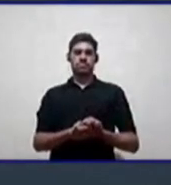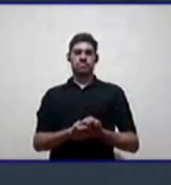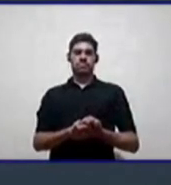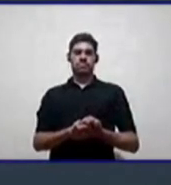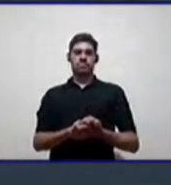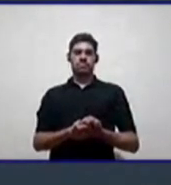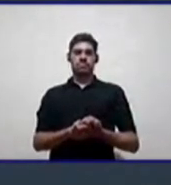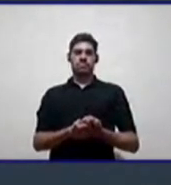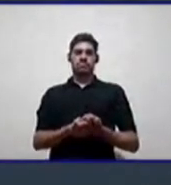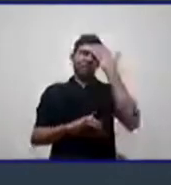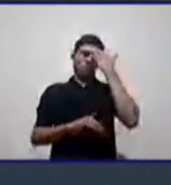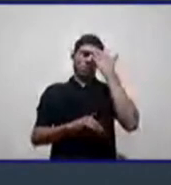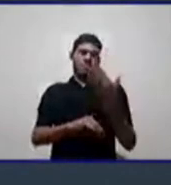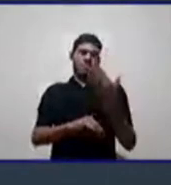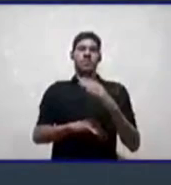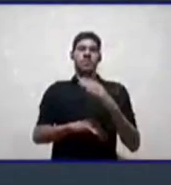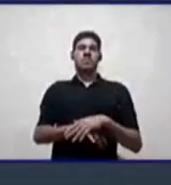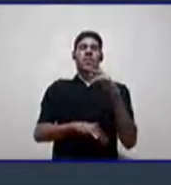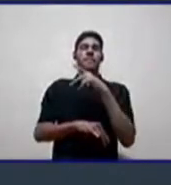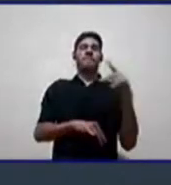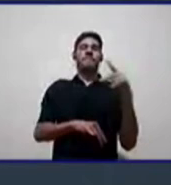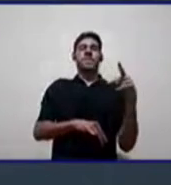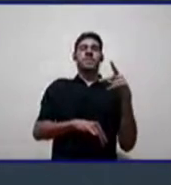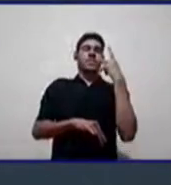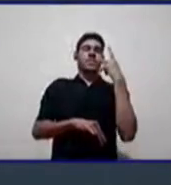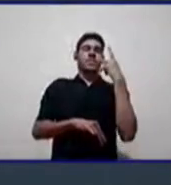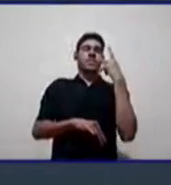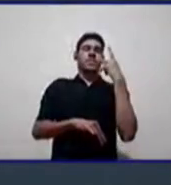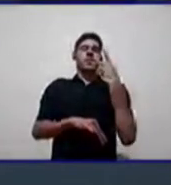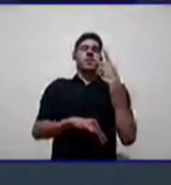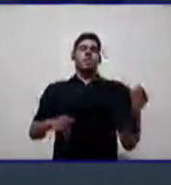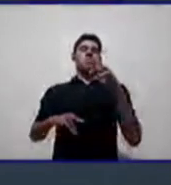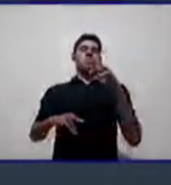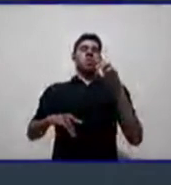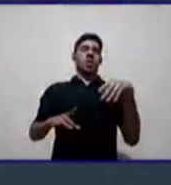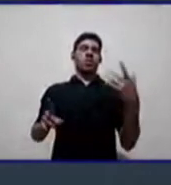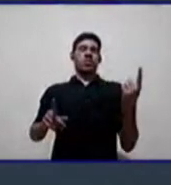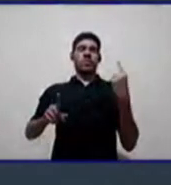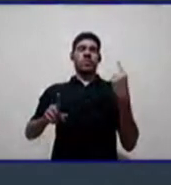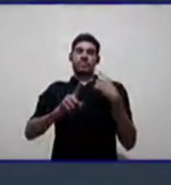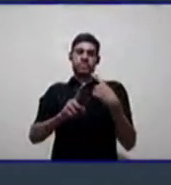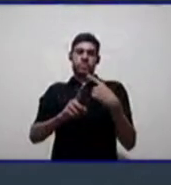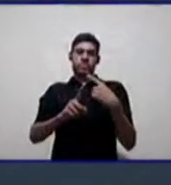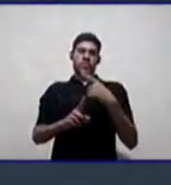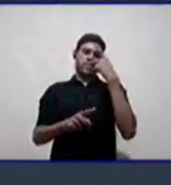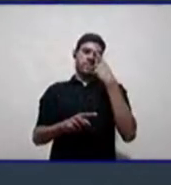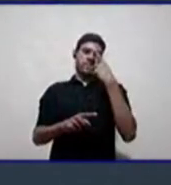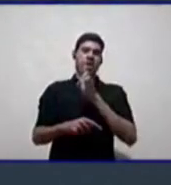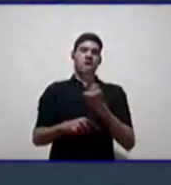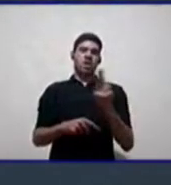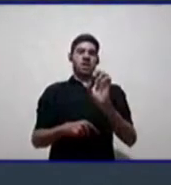Muito obrigado. Presidente, eu queria fazer uma questão de ordem, porque foi mencionado o nome do